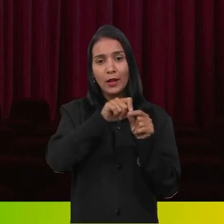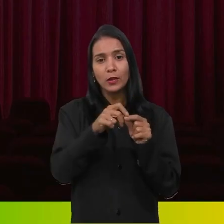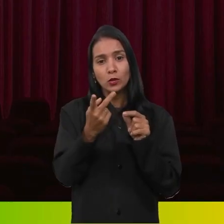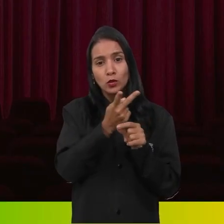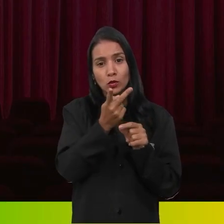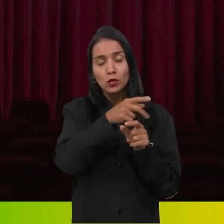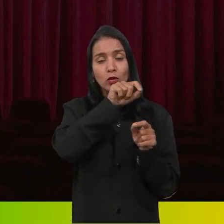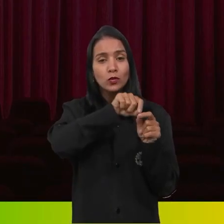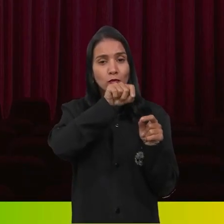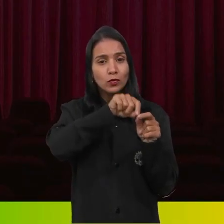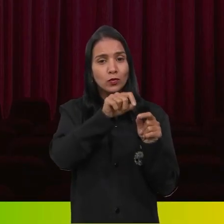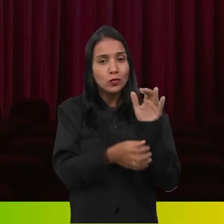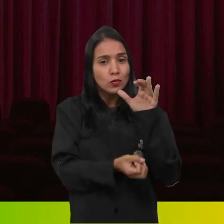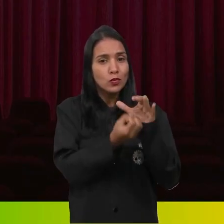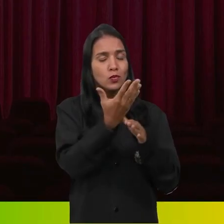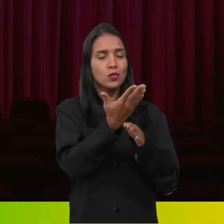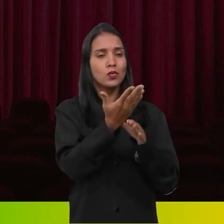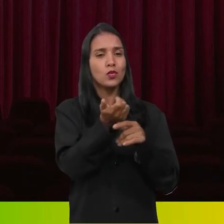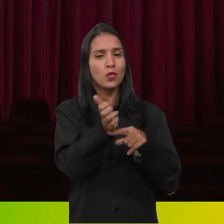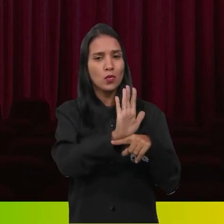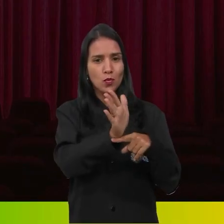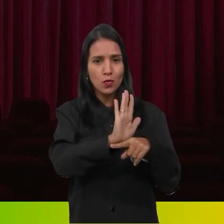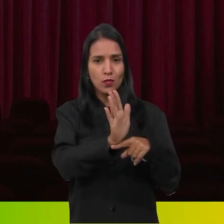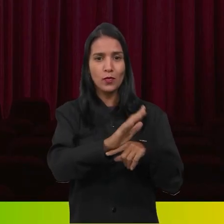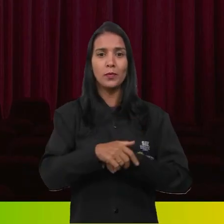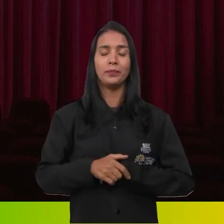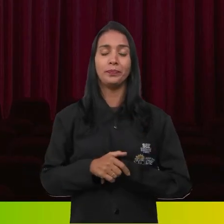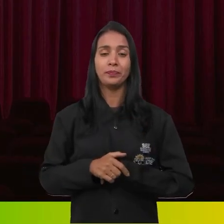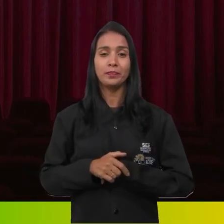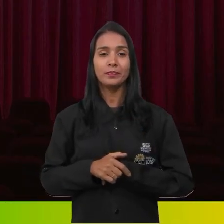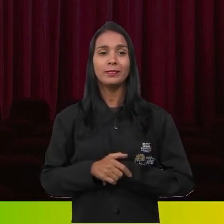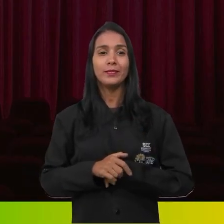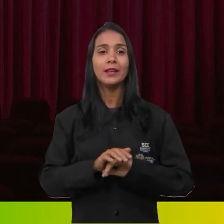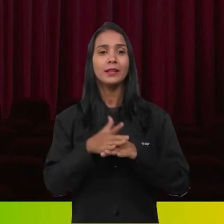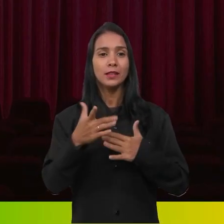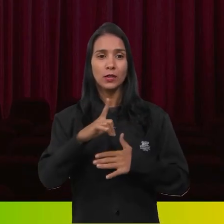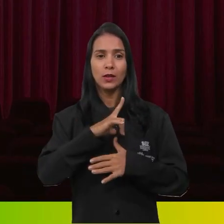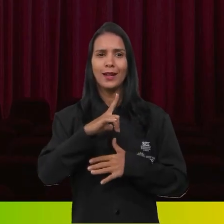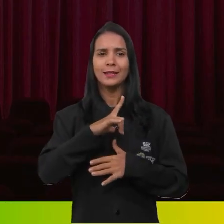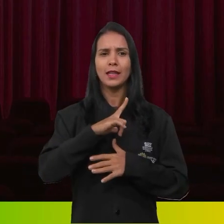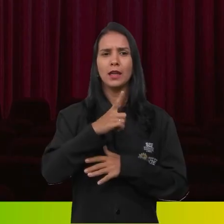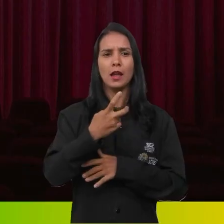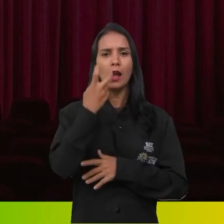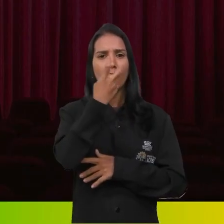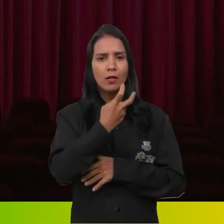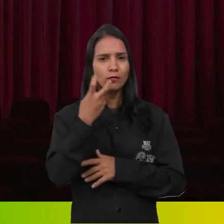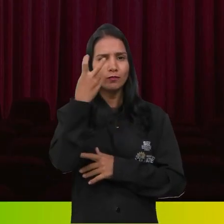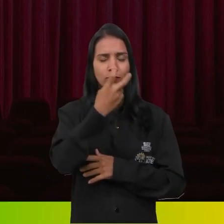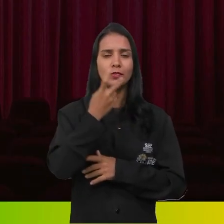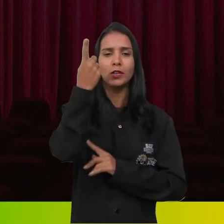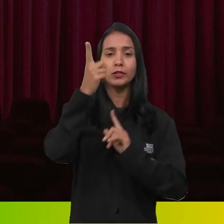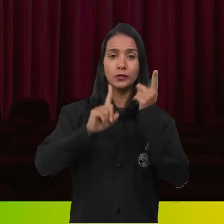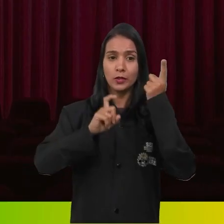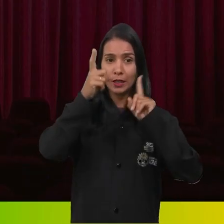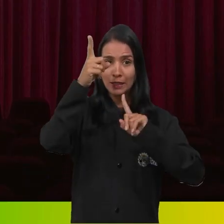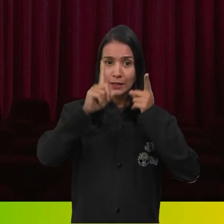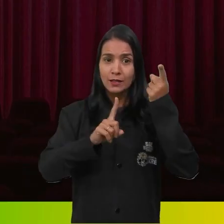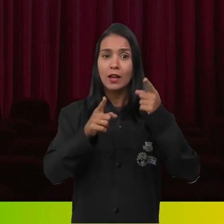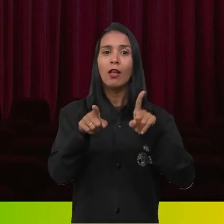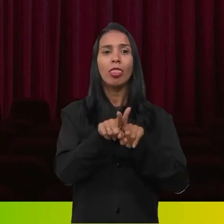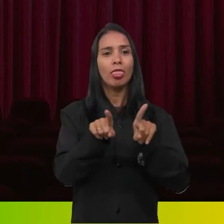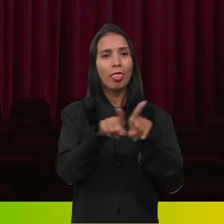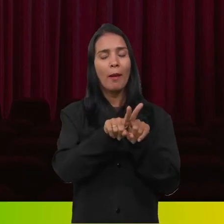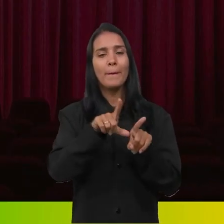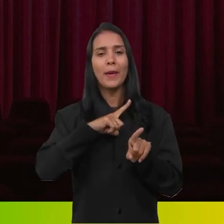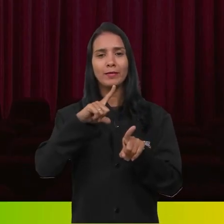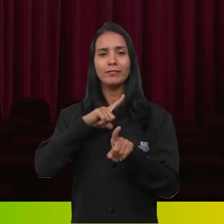era muita graça. E aí, olha, onde você vê a Voz do Carnaval de Adhemar Gonzaga e Humberto Mauro, tem Carmen